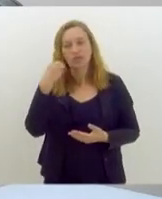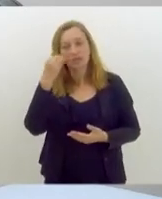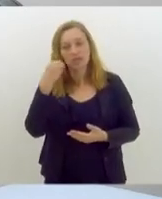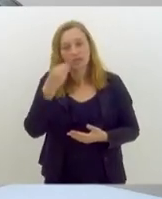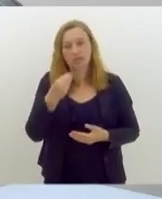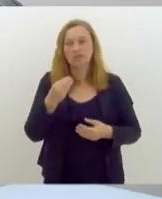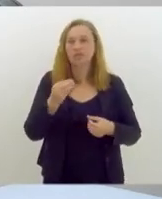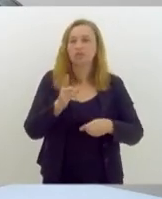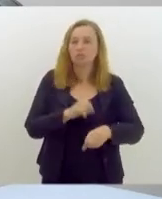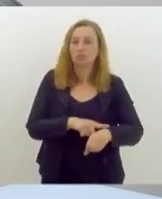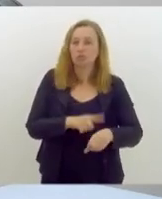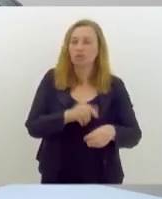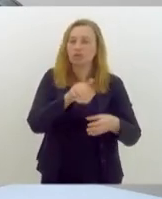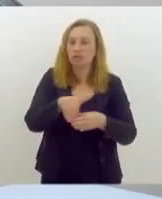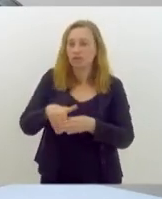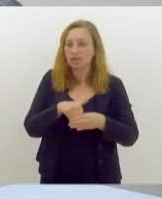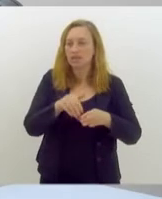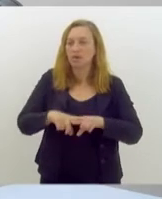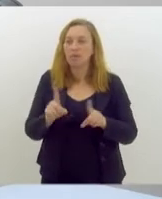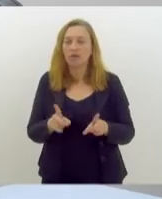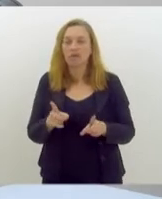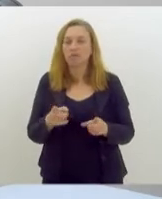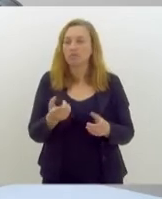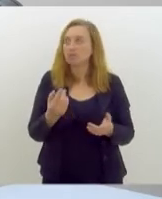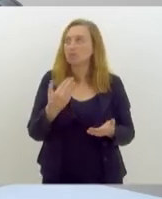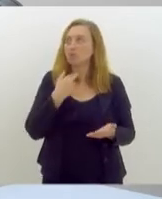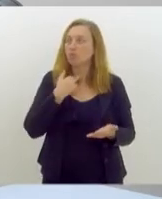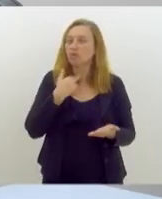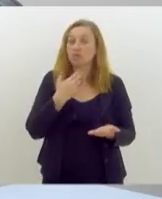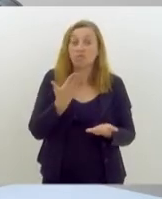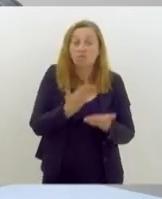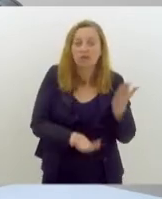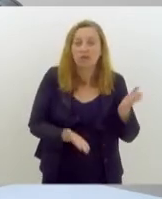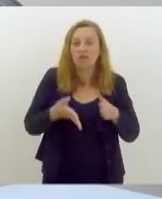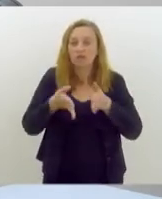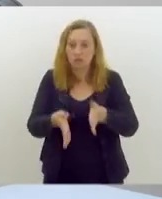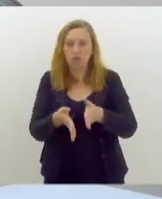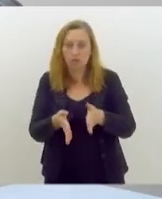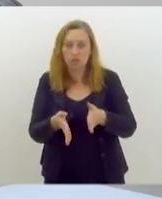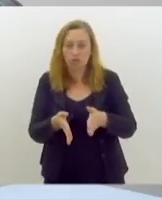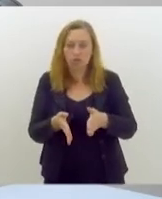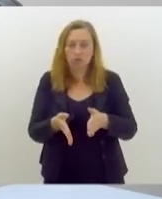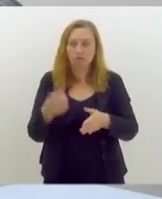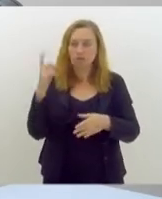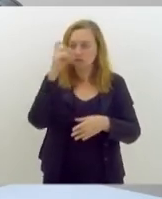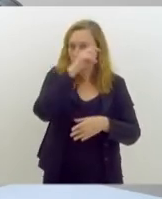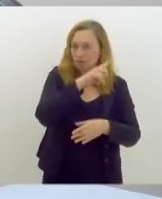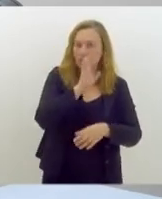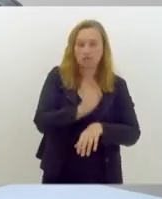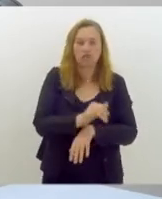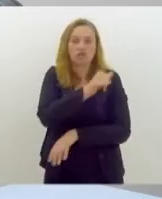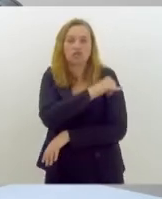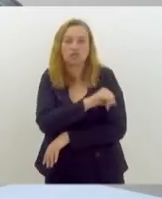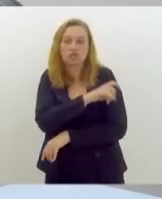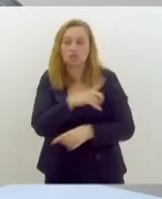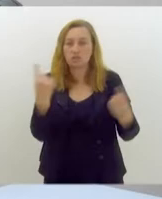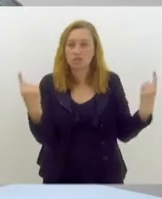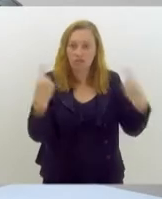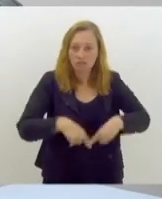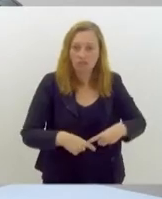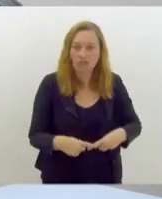eleição Mas temos que não perder de vista dificuldades Estado do Rio de Janeiro desafio do Estado do Rio de Janeiro